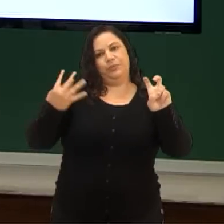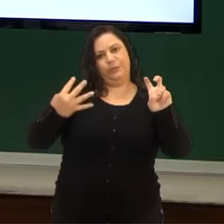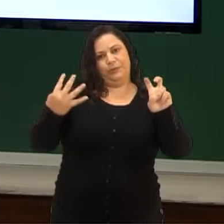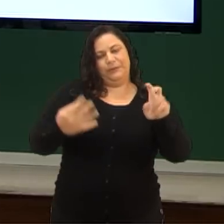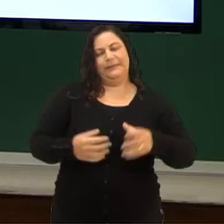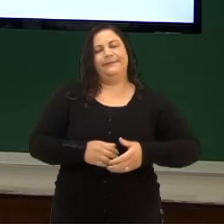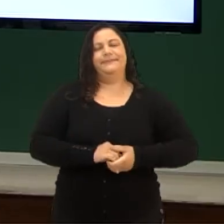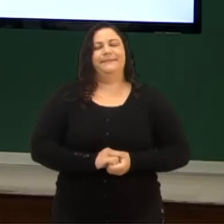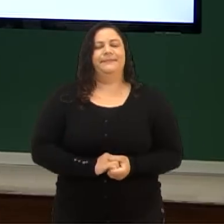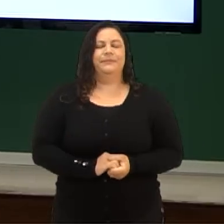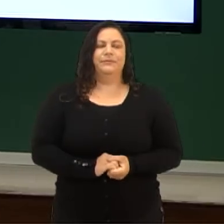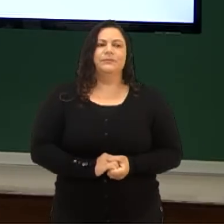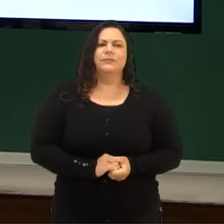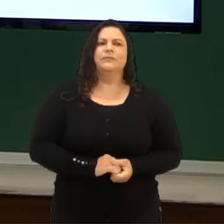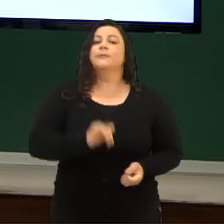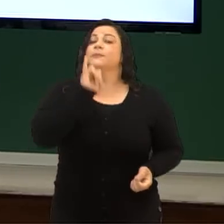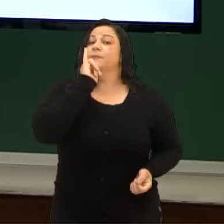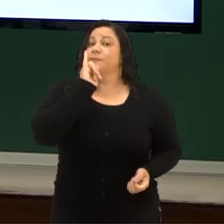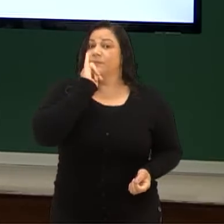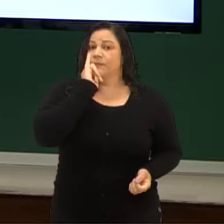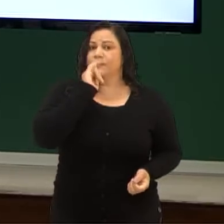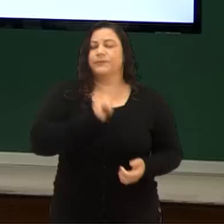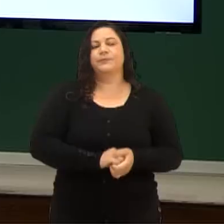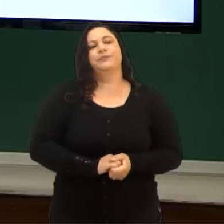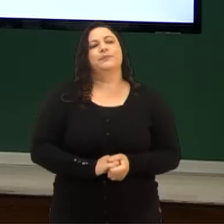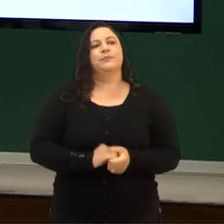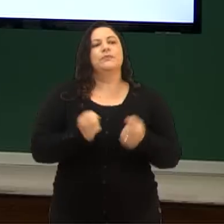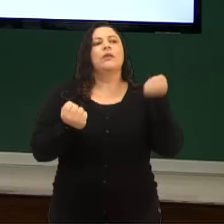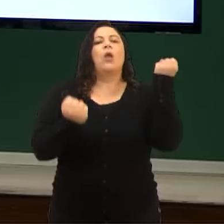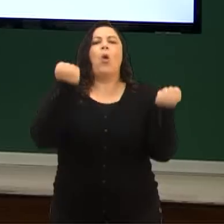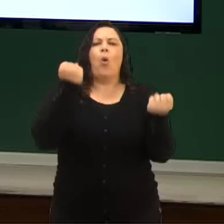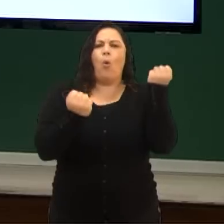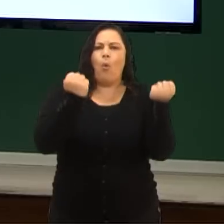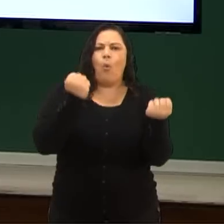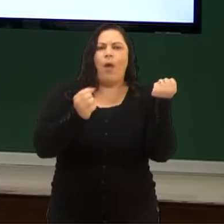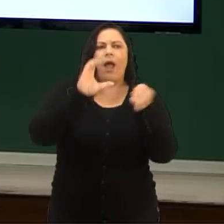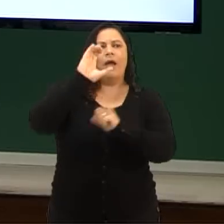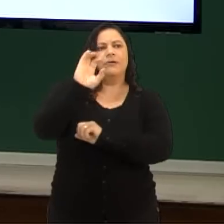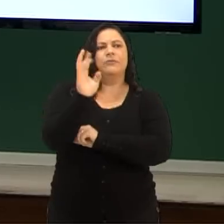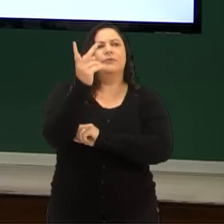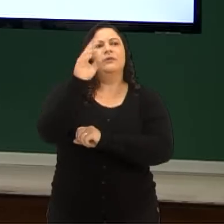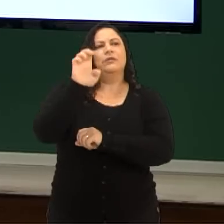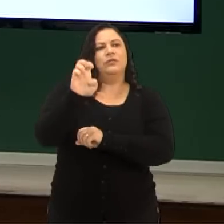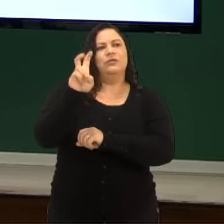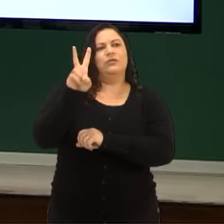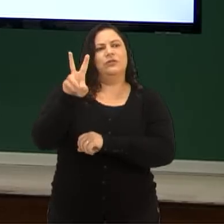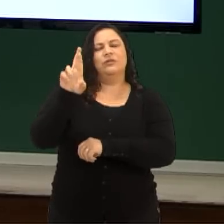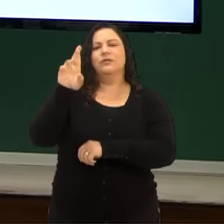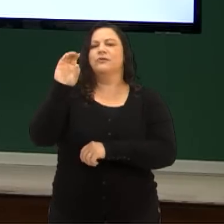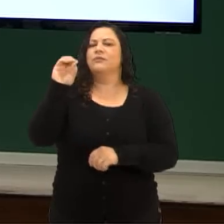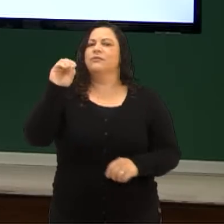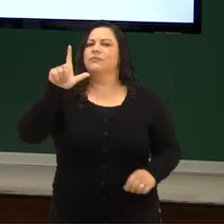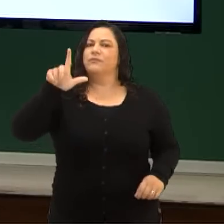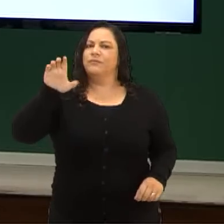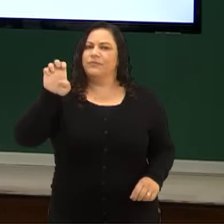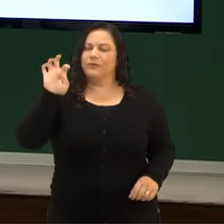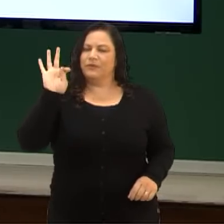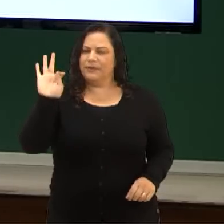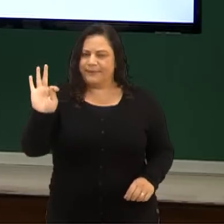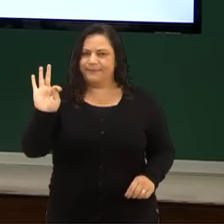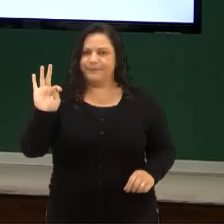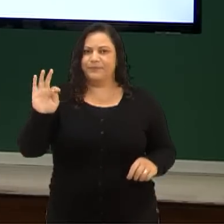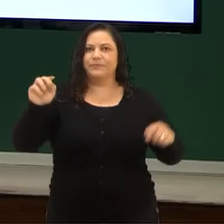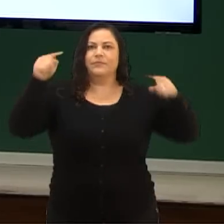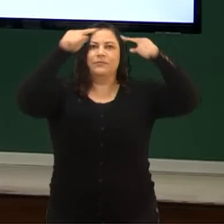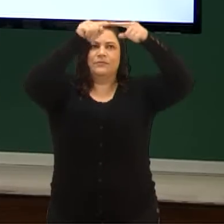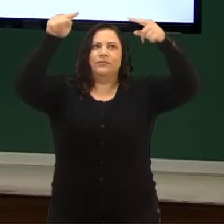professor, então, por exemplo, vou falar aqui, Chevrolet seria o elemento 1, 2, 3, certo?